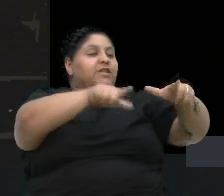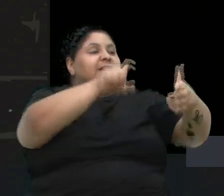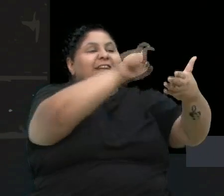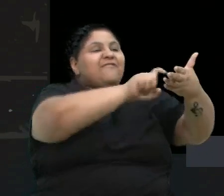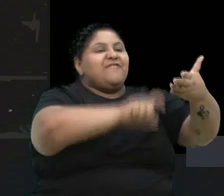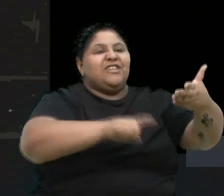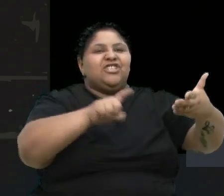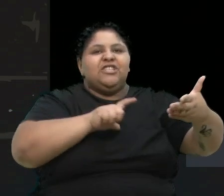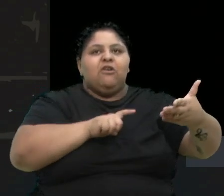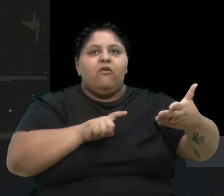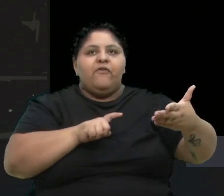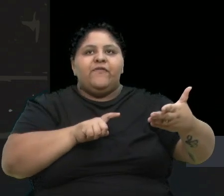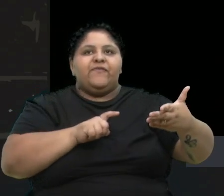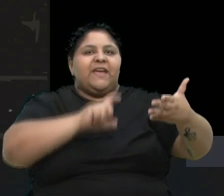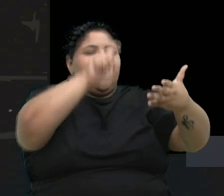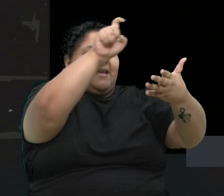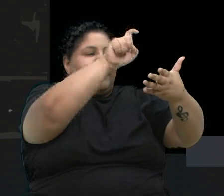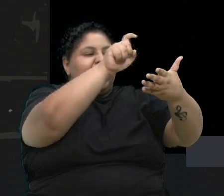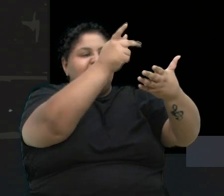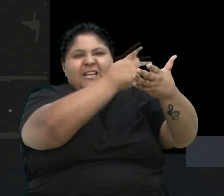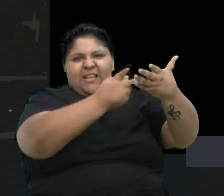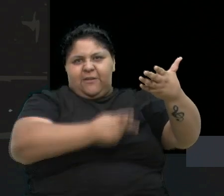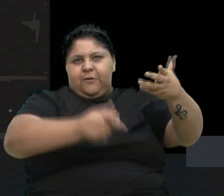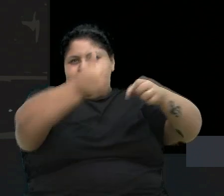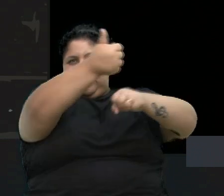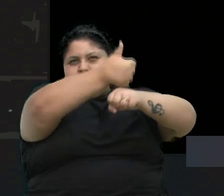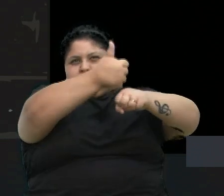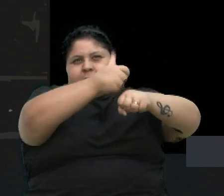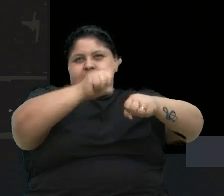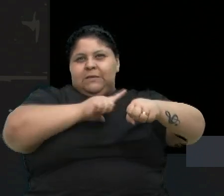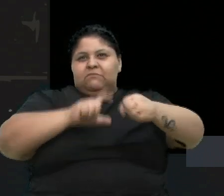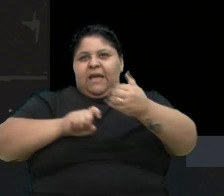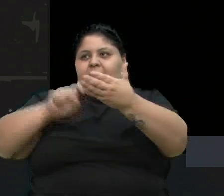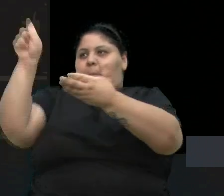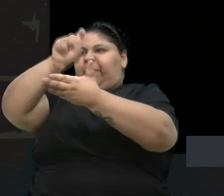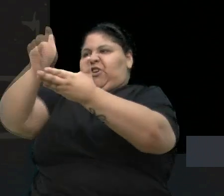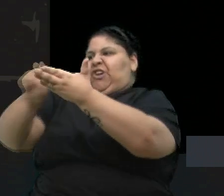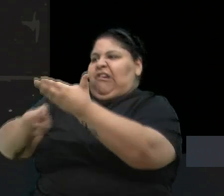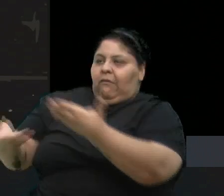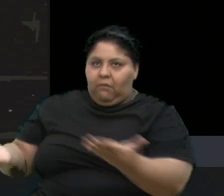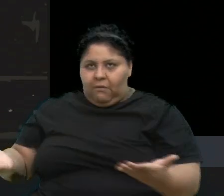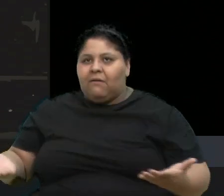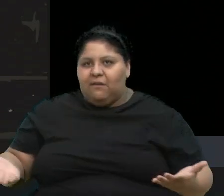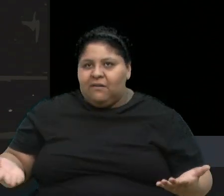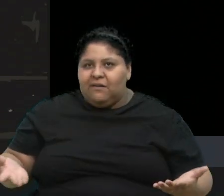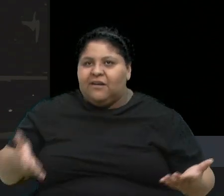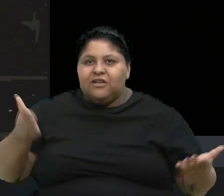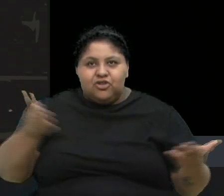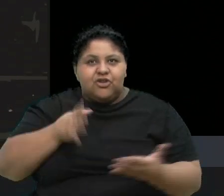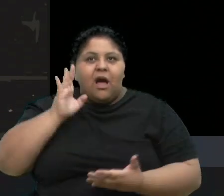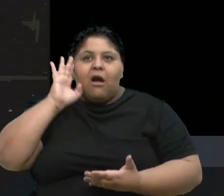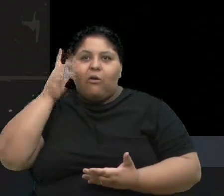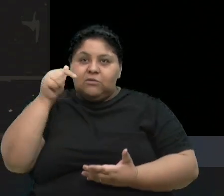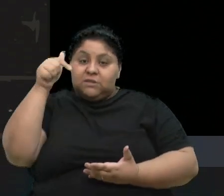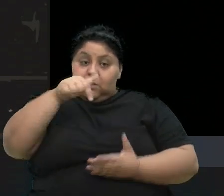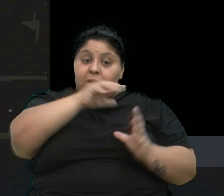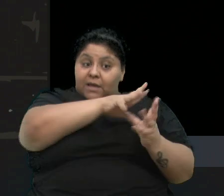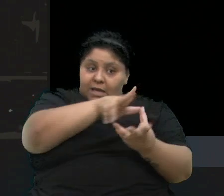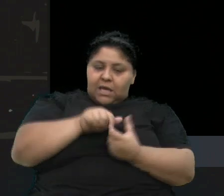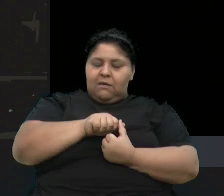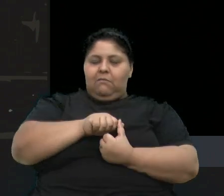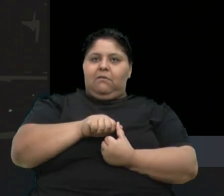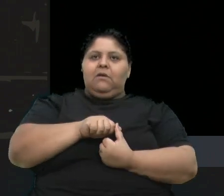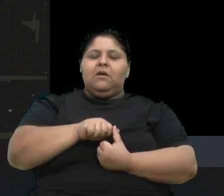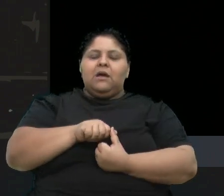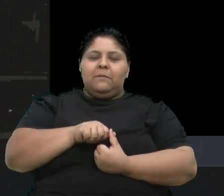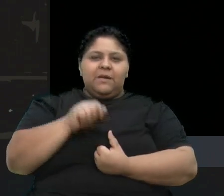pichação. Onde há grafite, não há pichação. E já aconteceram, inclusive, eventos mundiais aqui, nacionais e mundiais de grafite.